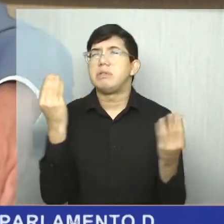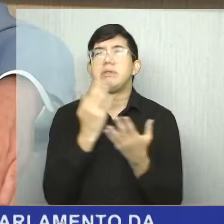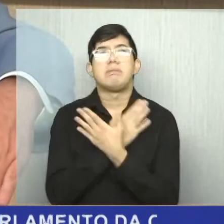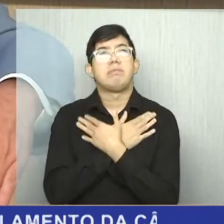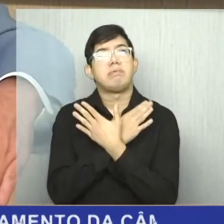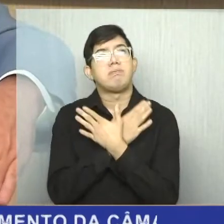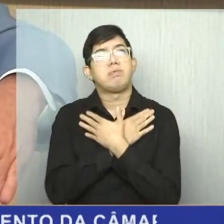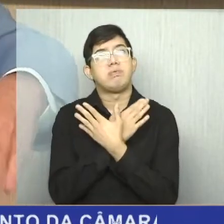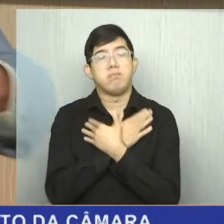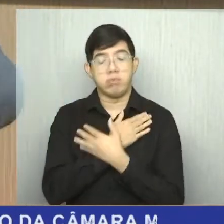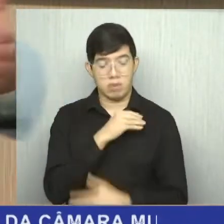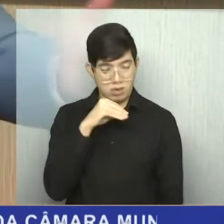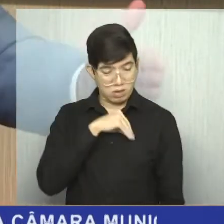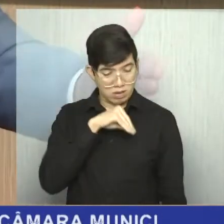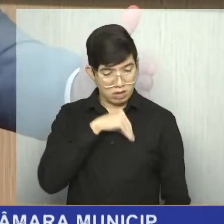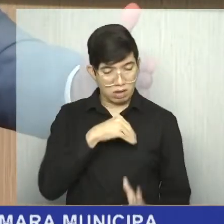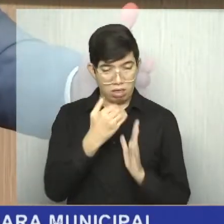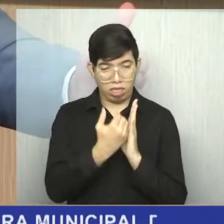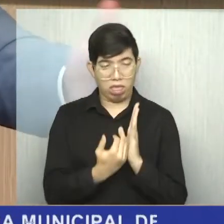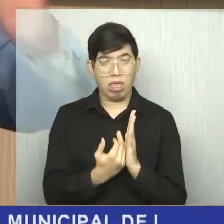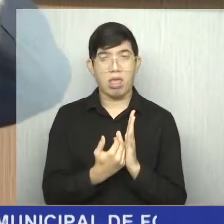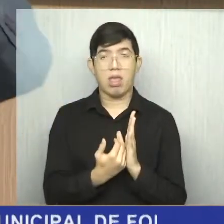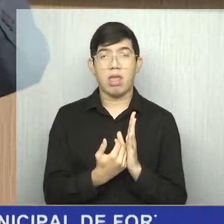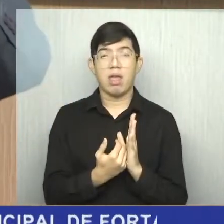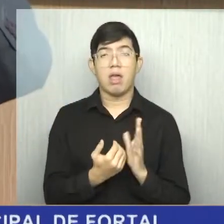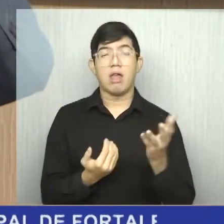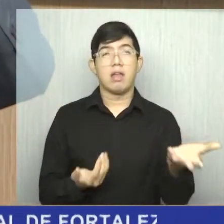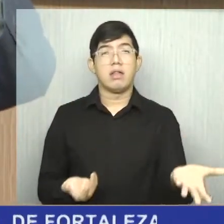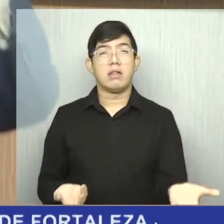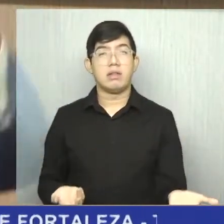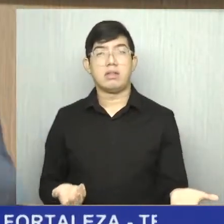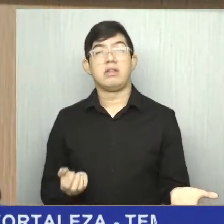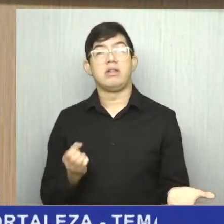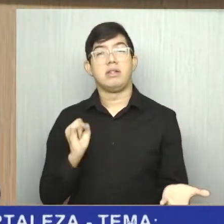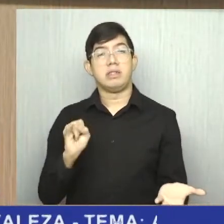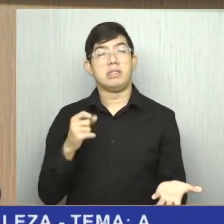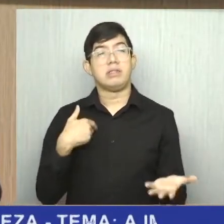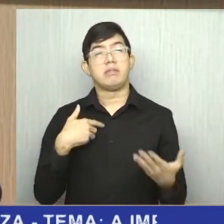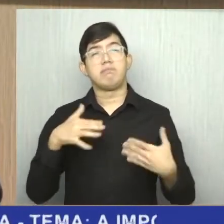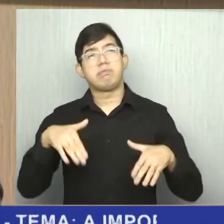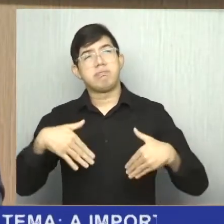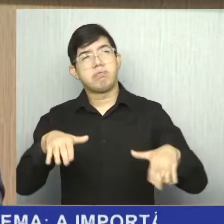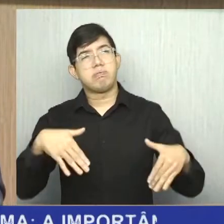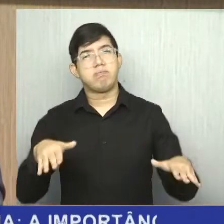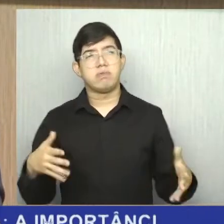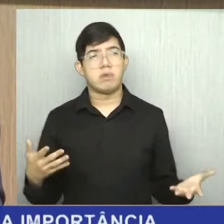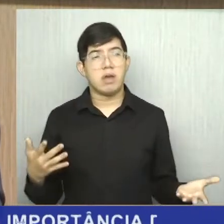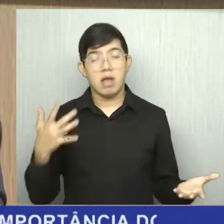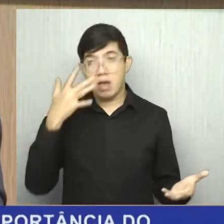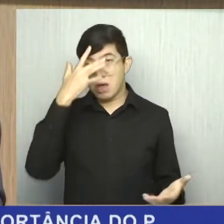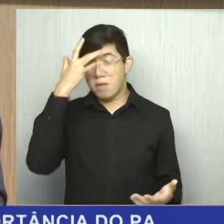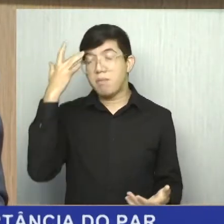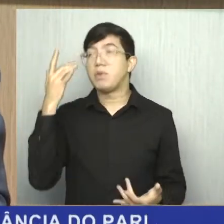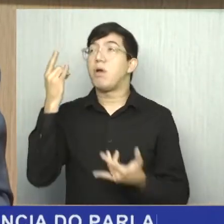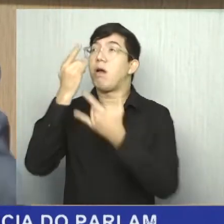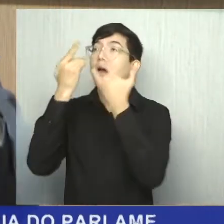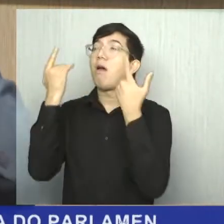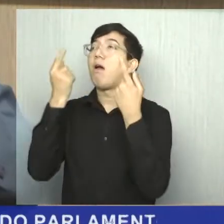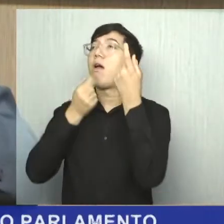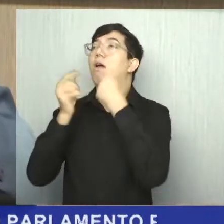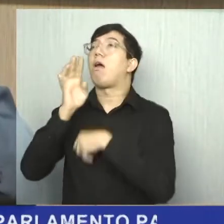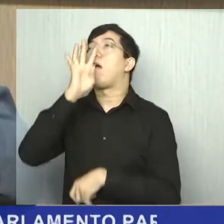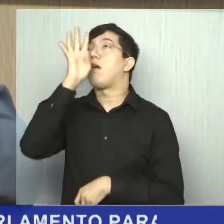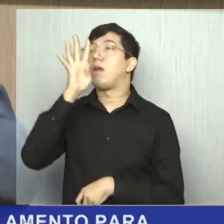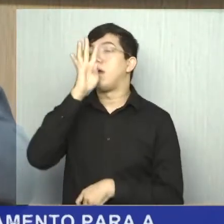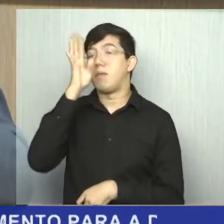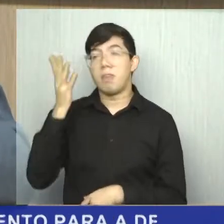avilta a renda. Se deixar solto, irmão, nem o capitalista entende o mal que está fazendo a si mesmo. Quando, na proporção que fizeram isso no